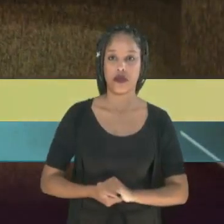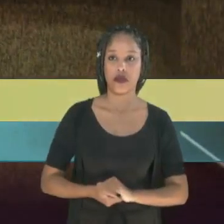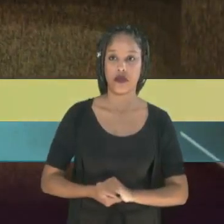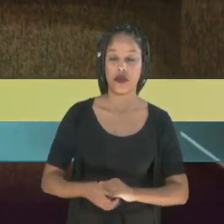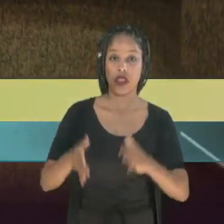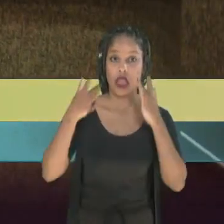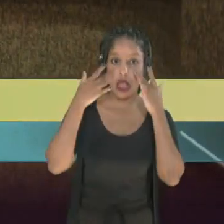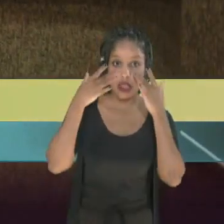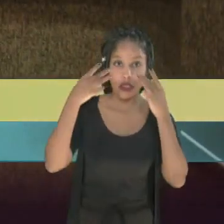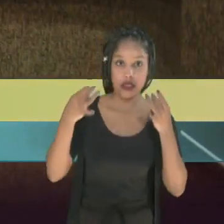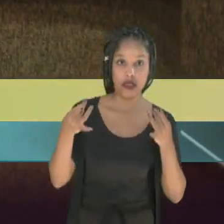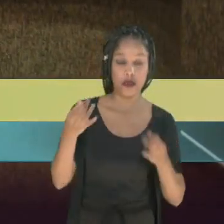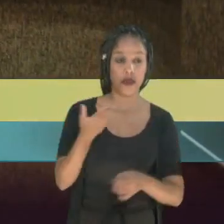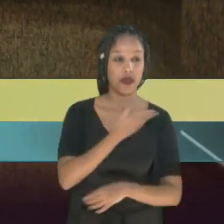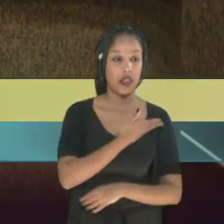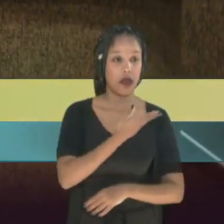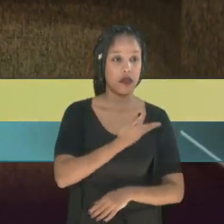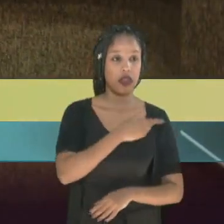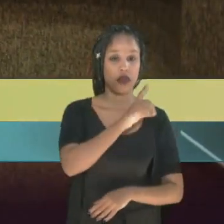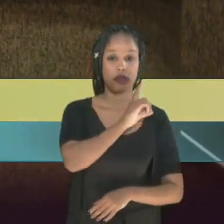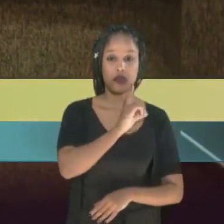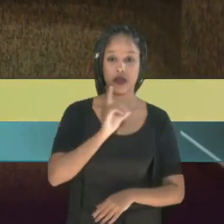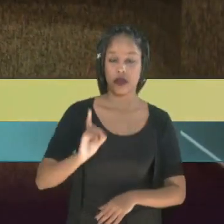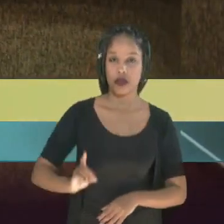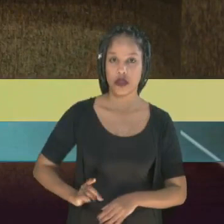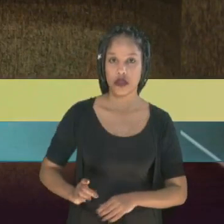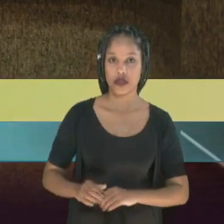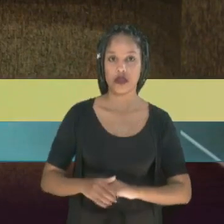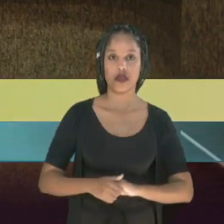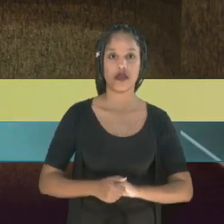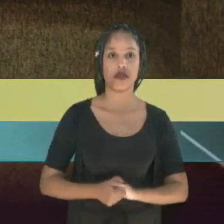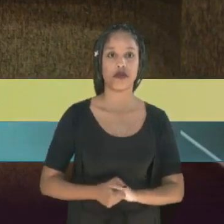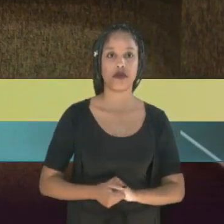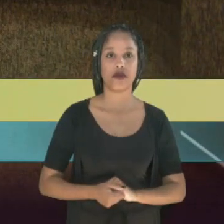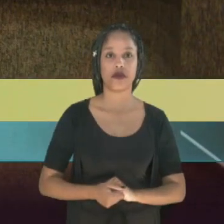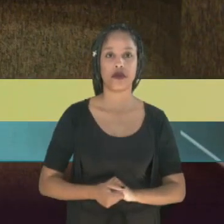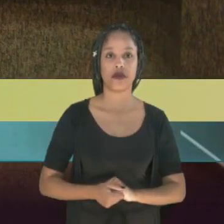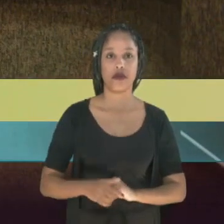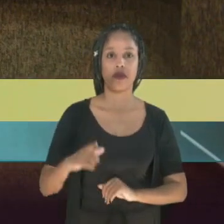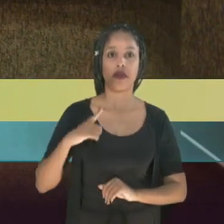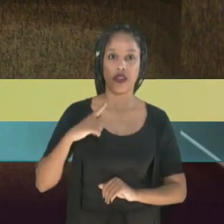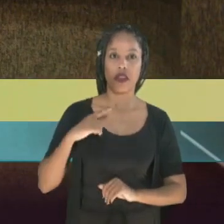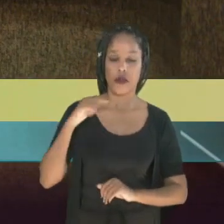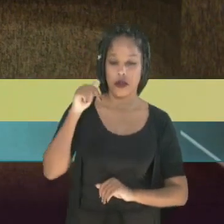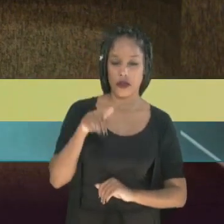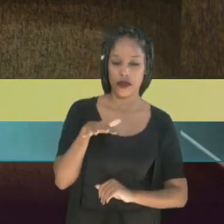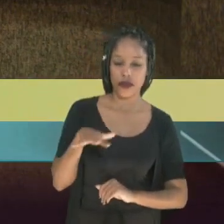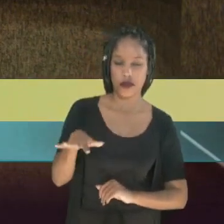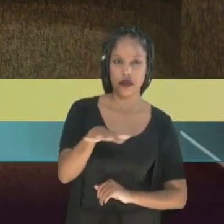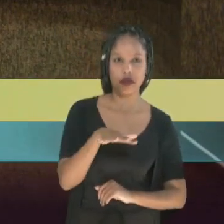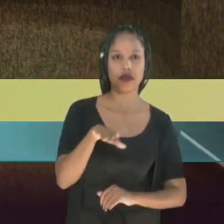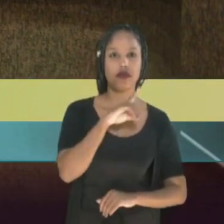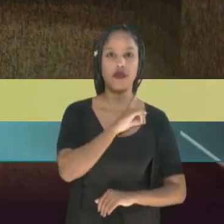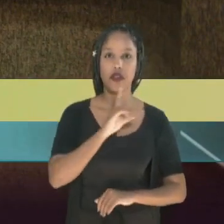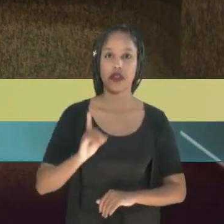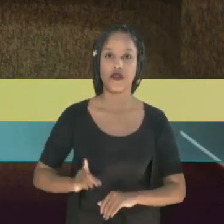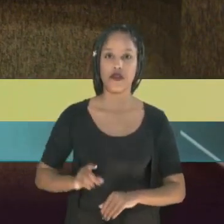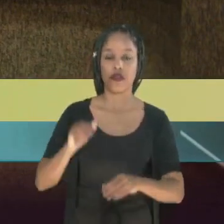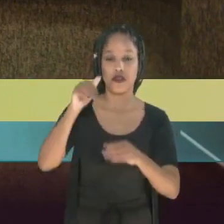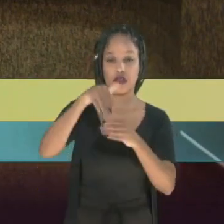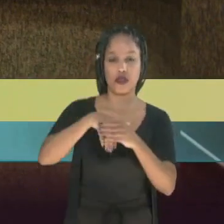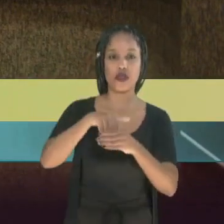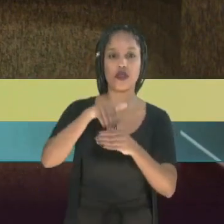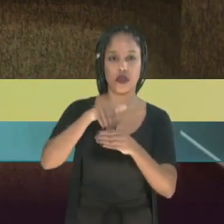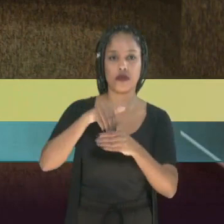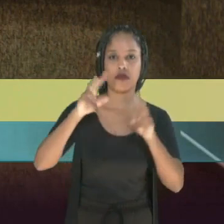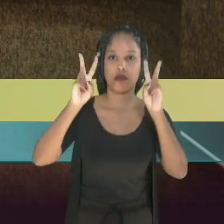dos colegas deputados e deputadas que temos aqui deputados que votou em